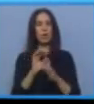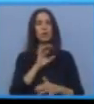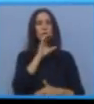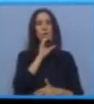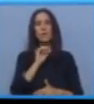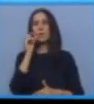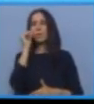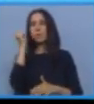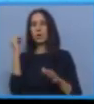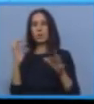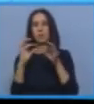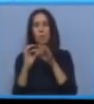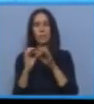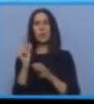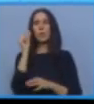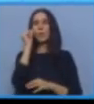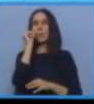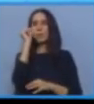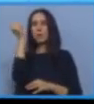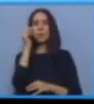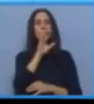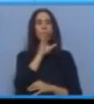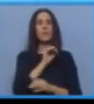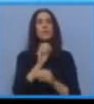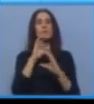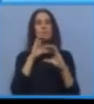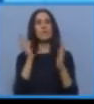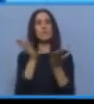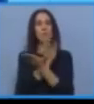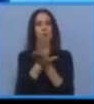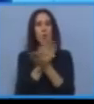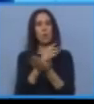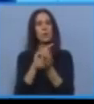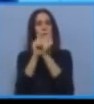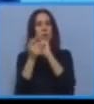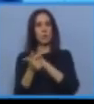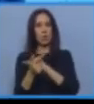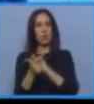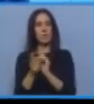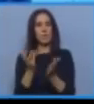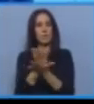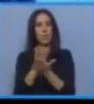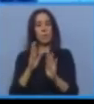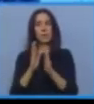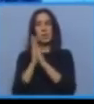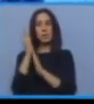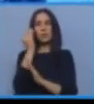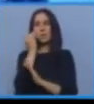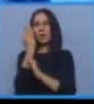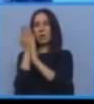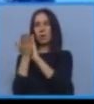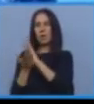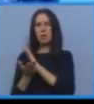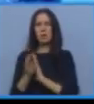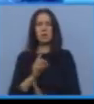Pai. Põe o Pai em comunicação com o Filho e vice-versa. Mas essa dimensão de Deus é tão